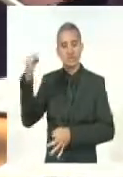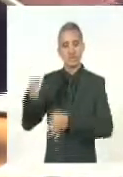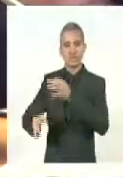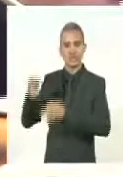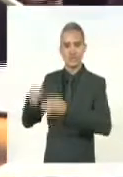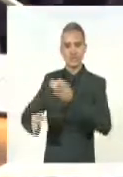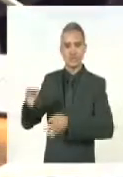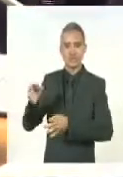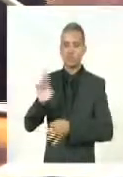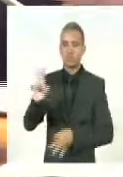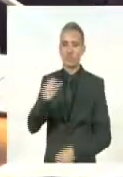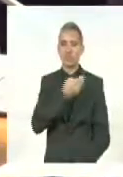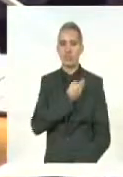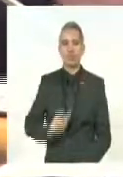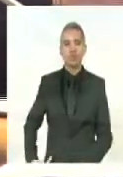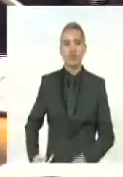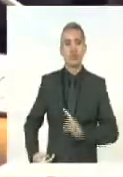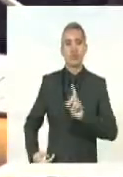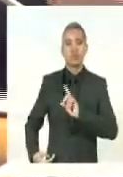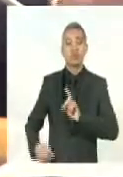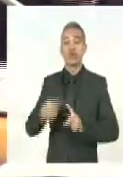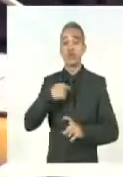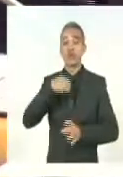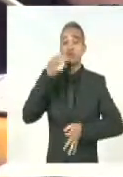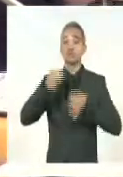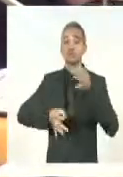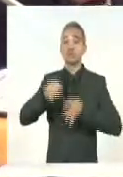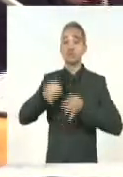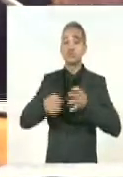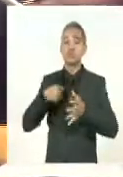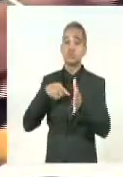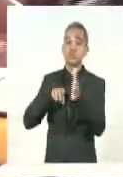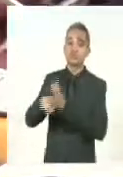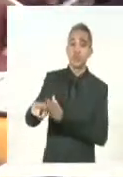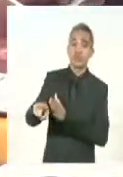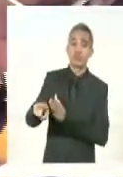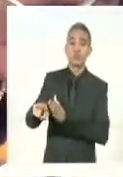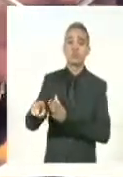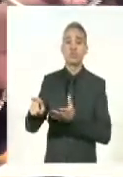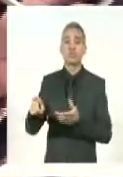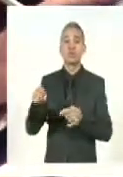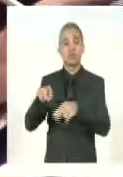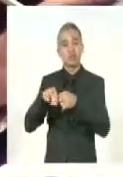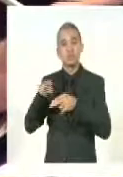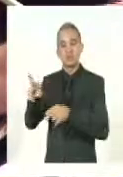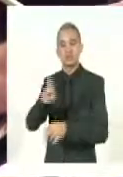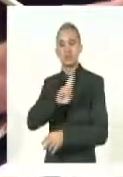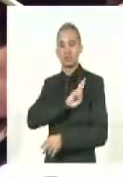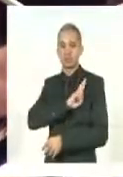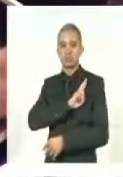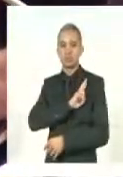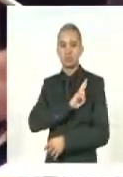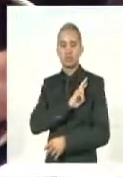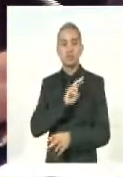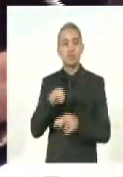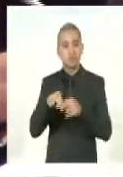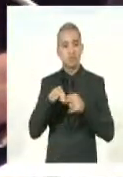governador. Como jurista, eu vou usar o Twitter para responder o deputado, papapá, porque ele, de forma leviana, de forma